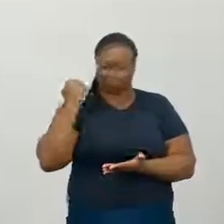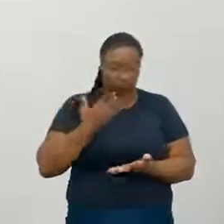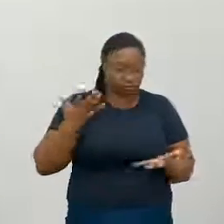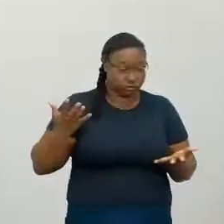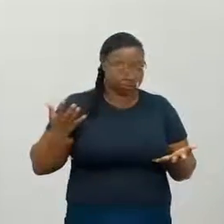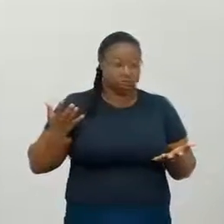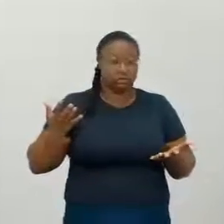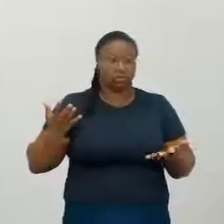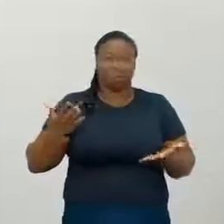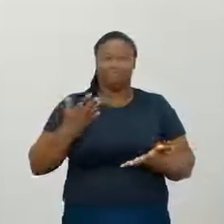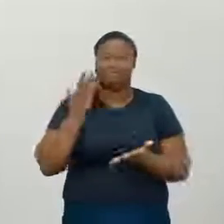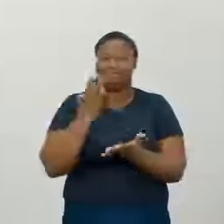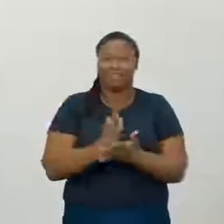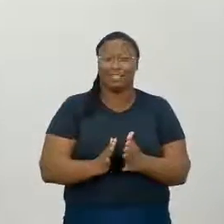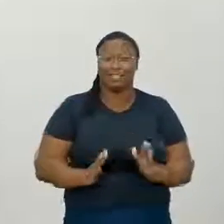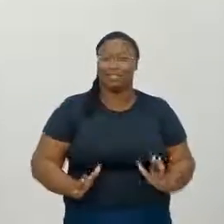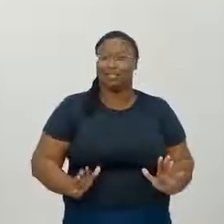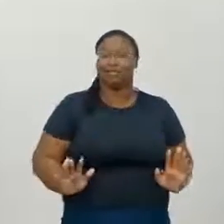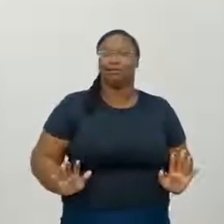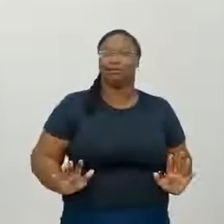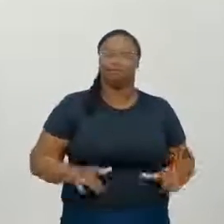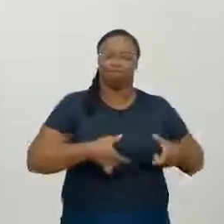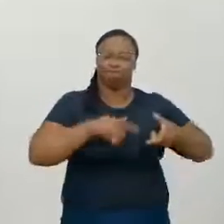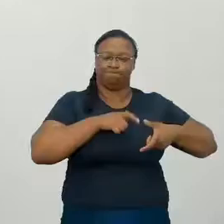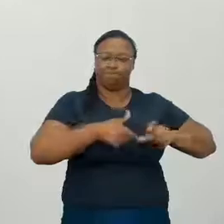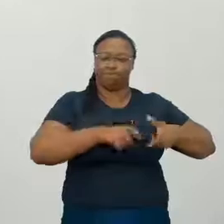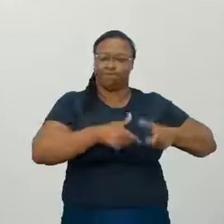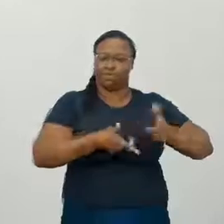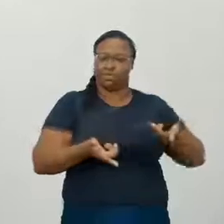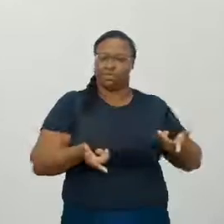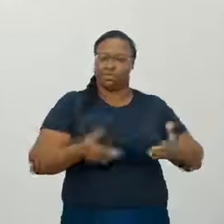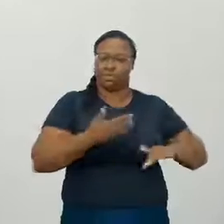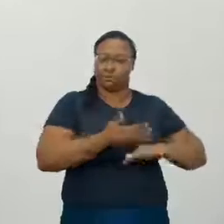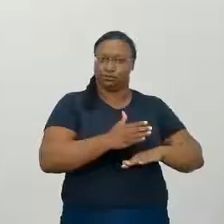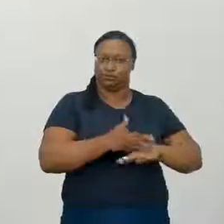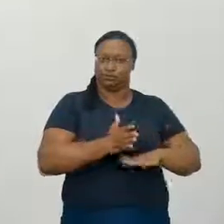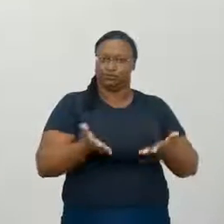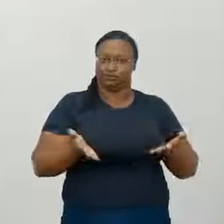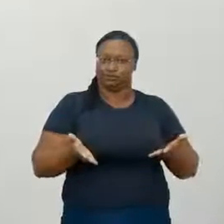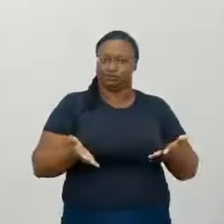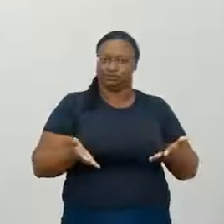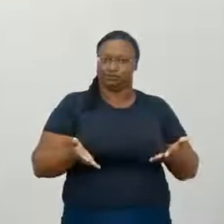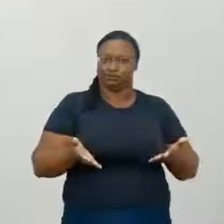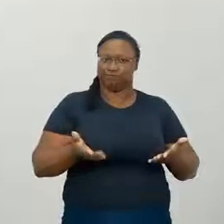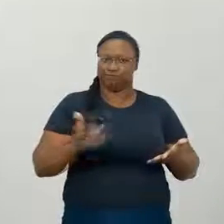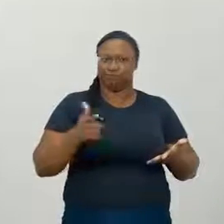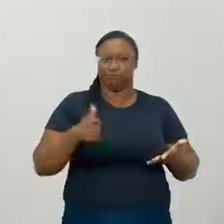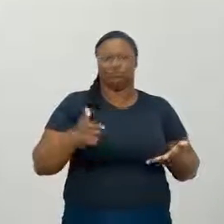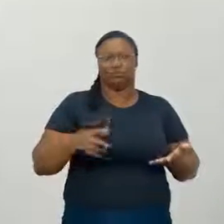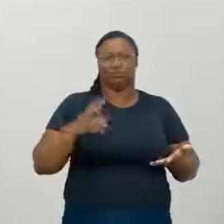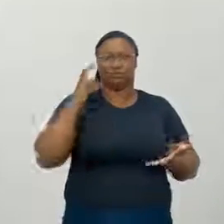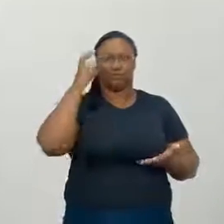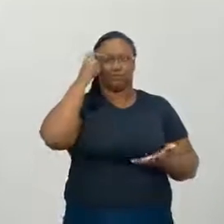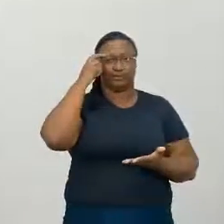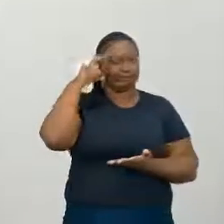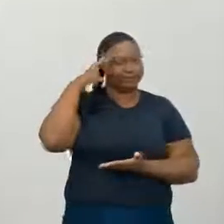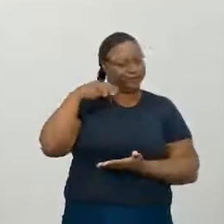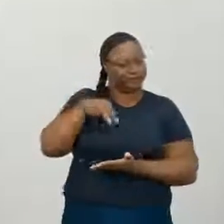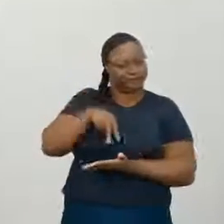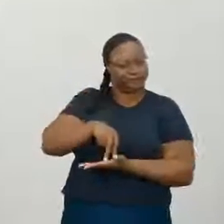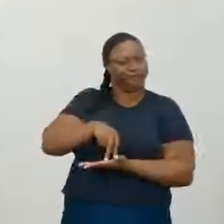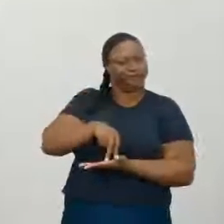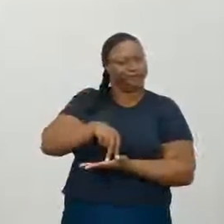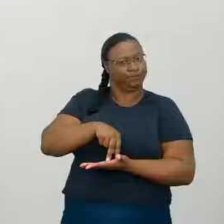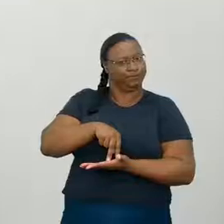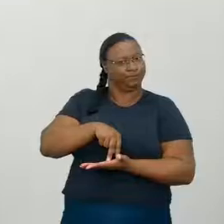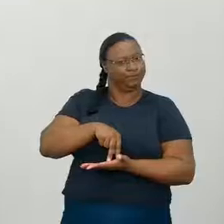com a identidade, né? Você simplesmente mata, né? Não existe uma cultura estagnada, uma cultura parada. A cultura,